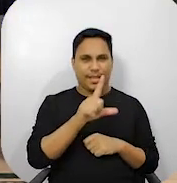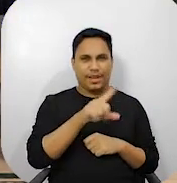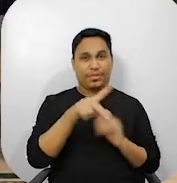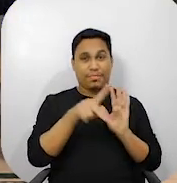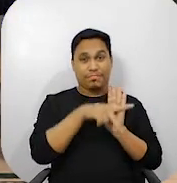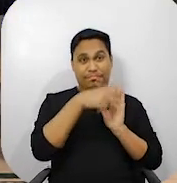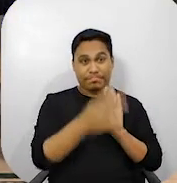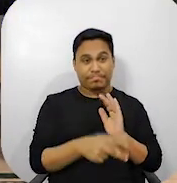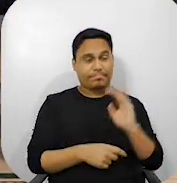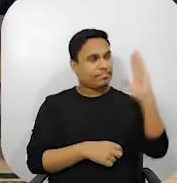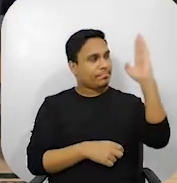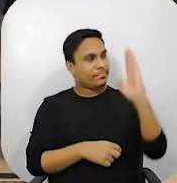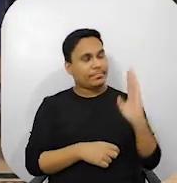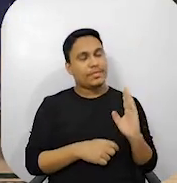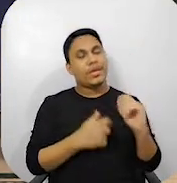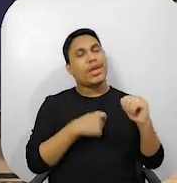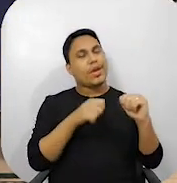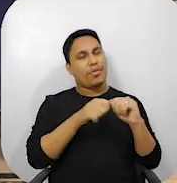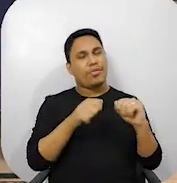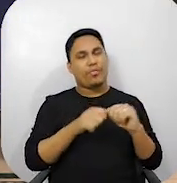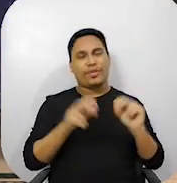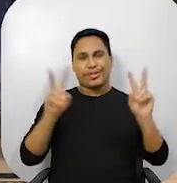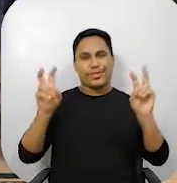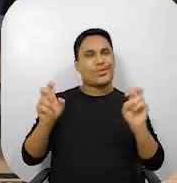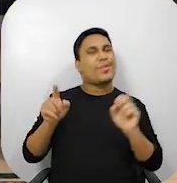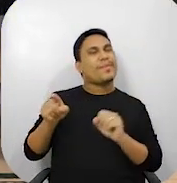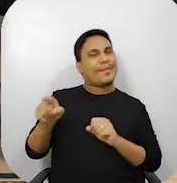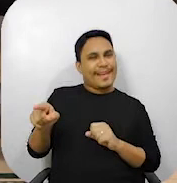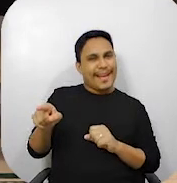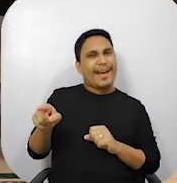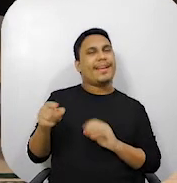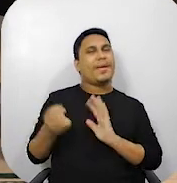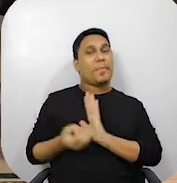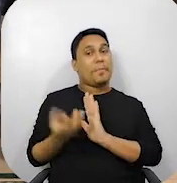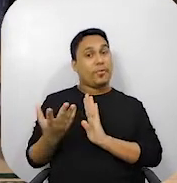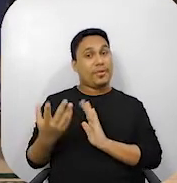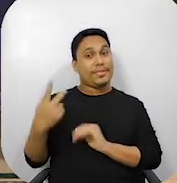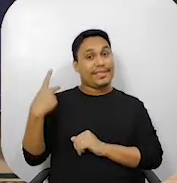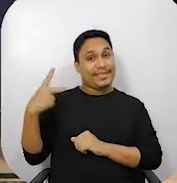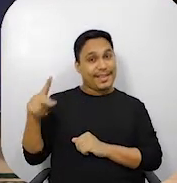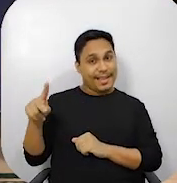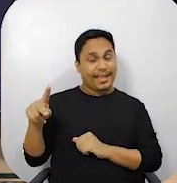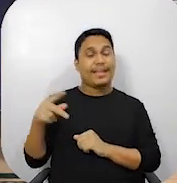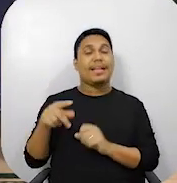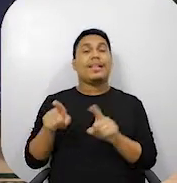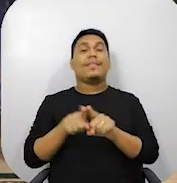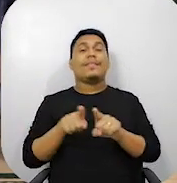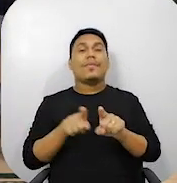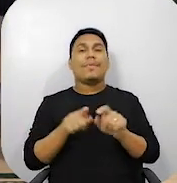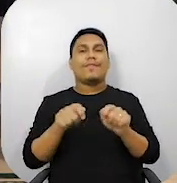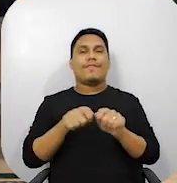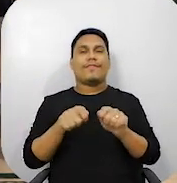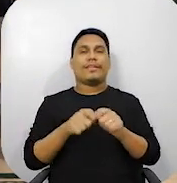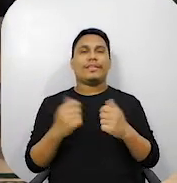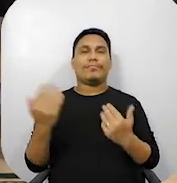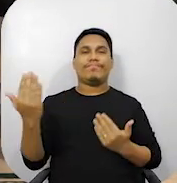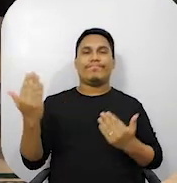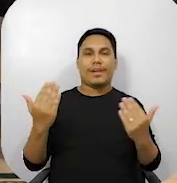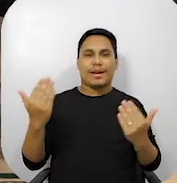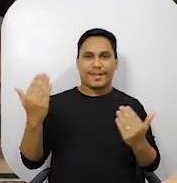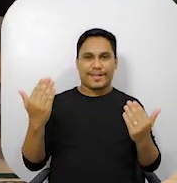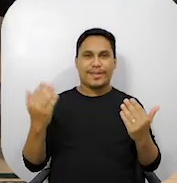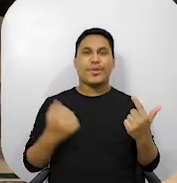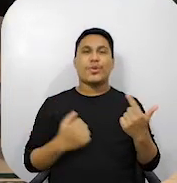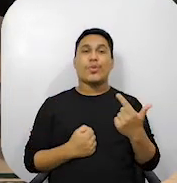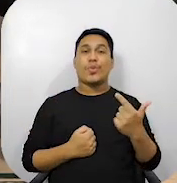brasileira eu fiz sobre ela sobre a poesia dela e fiz um paralelo com outro também